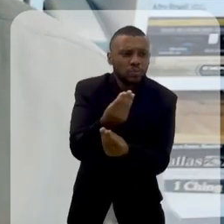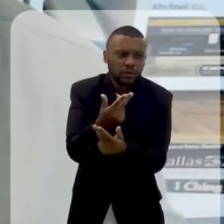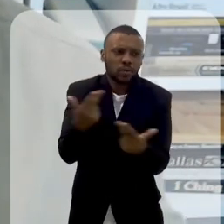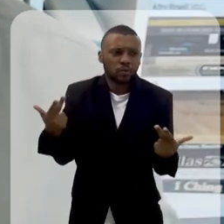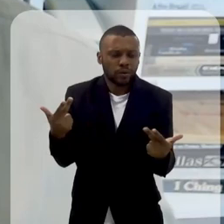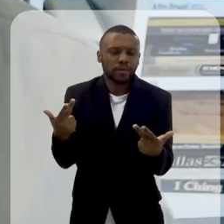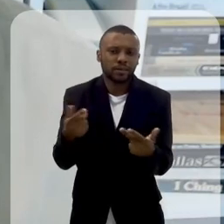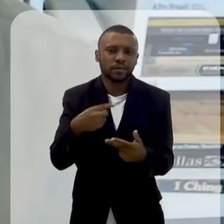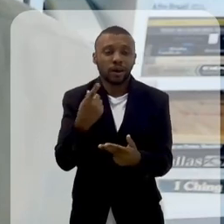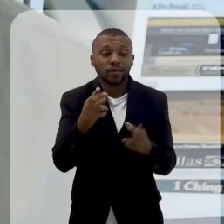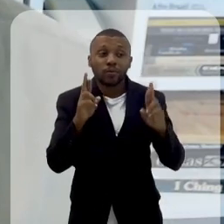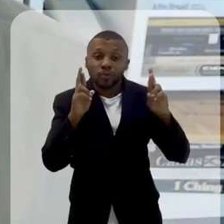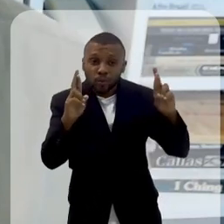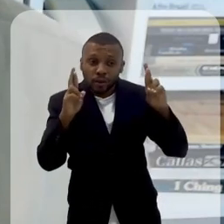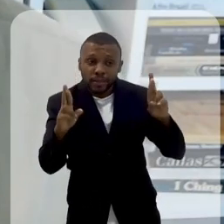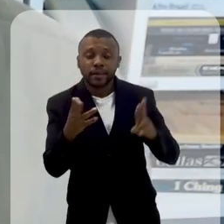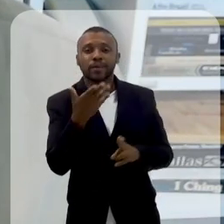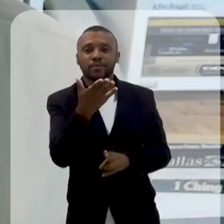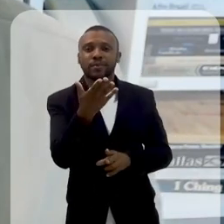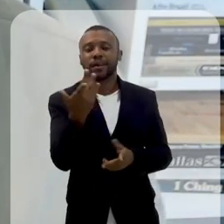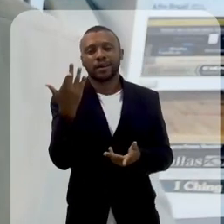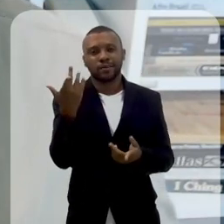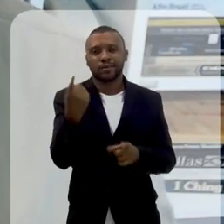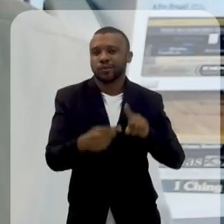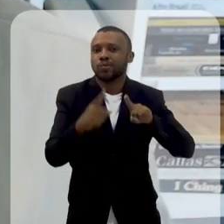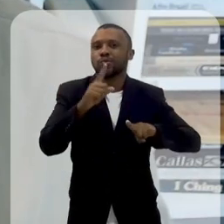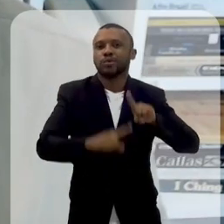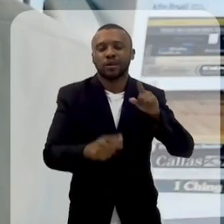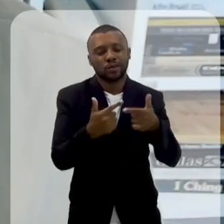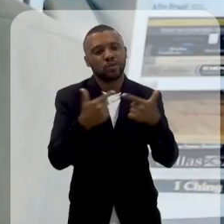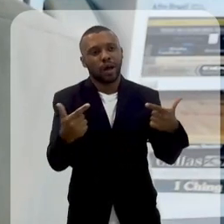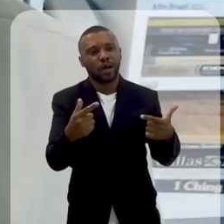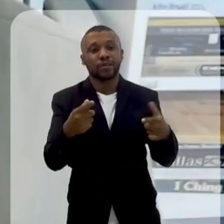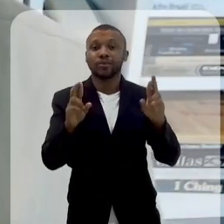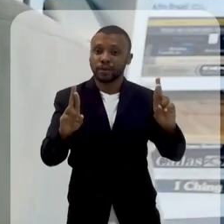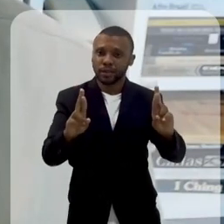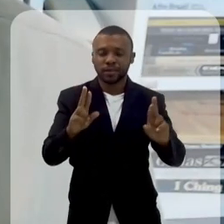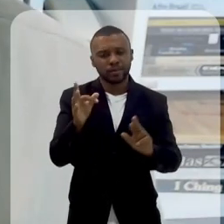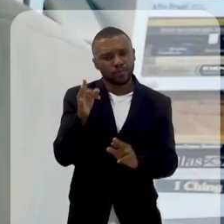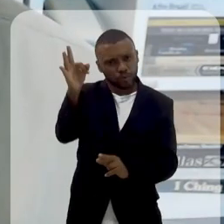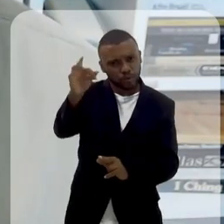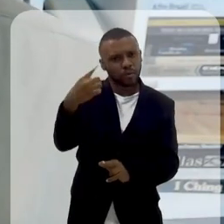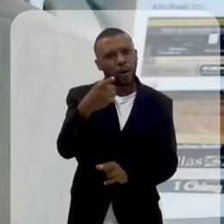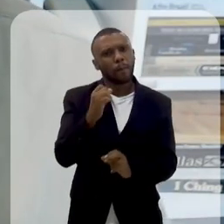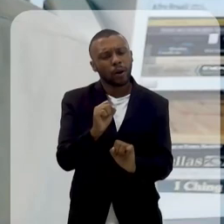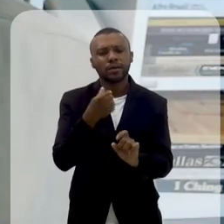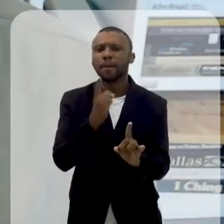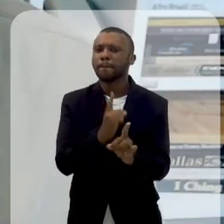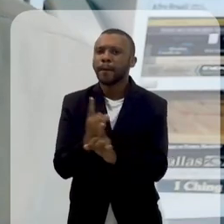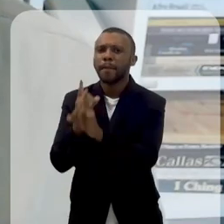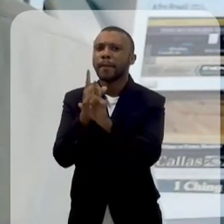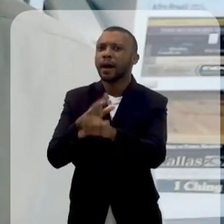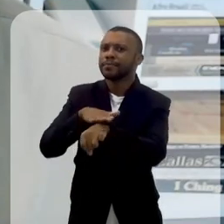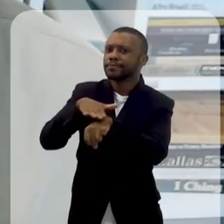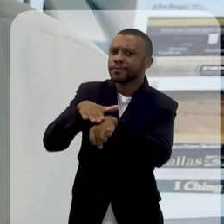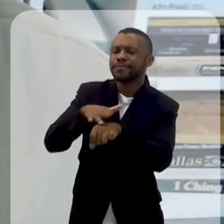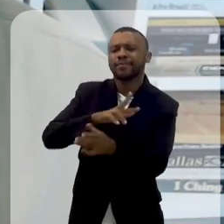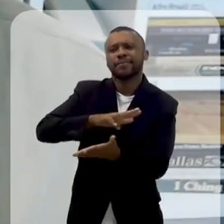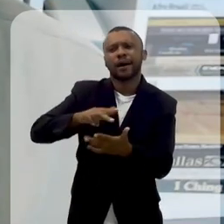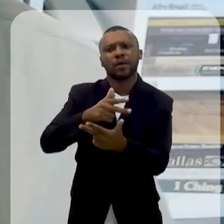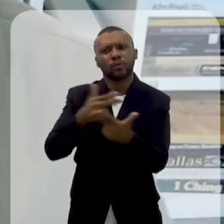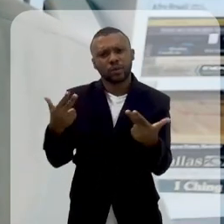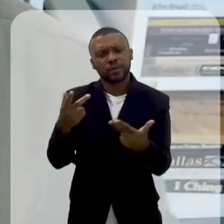vida ainda, você tem muita coisa para fazer. Ficamos aqui torcendo por você e esperando que a gente possa conversar mais